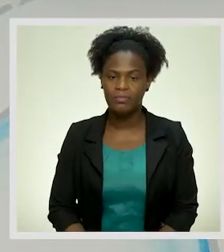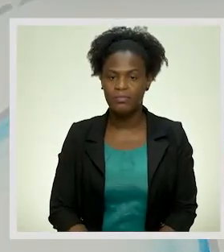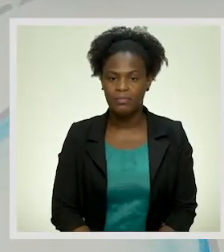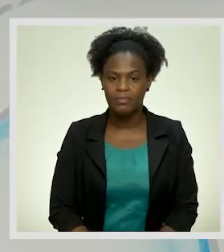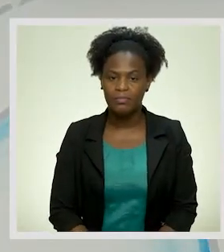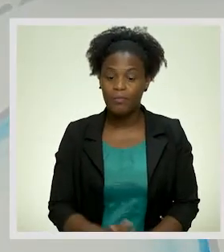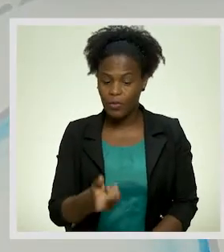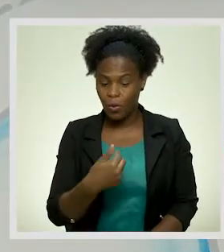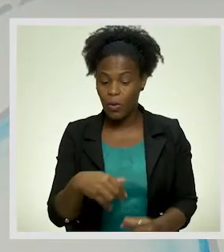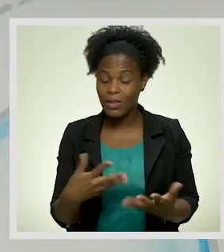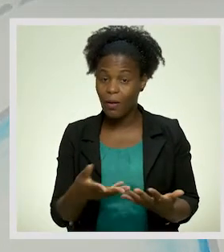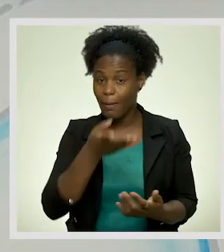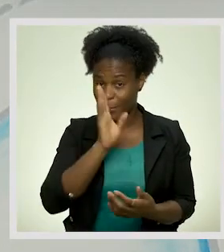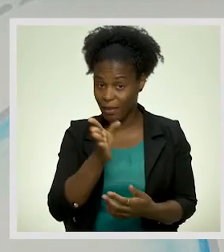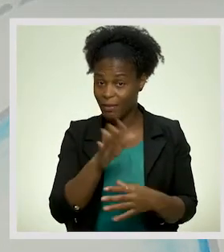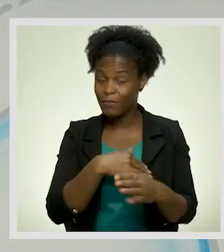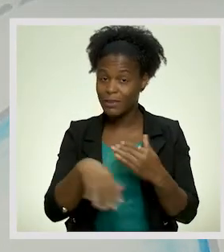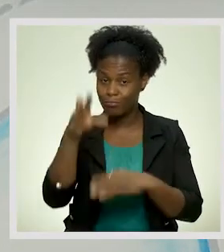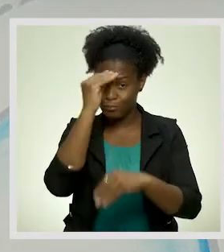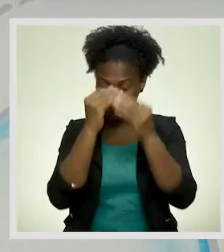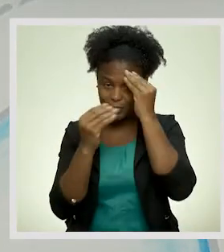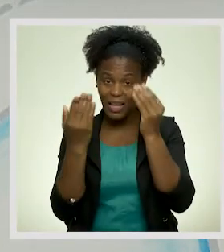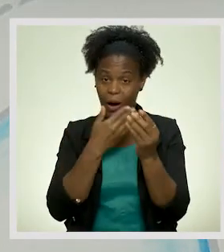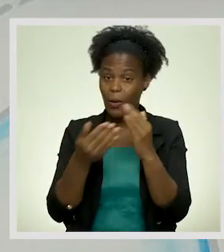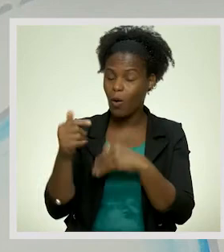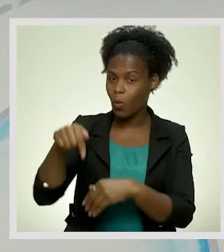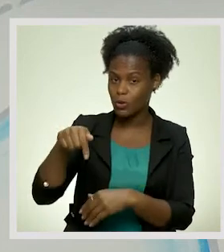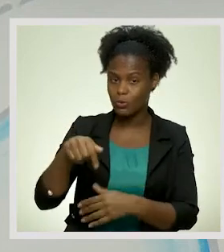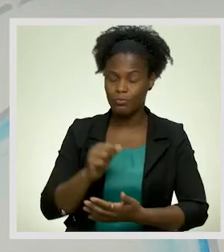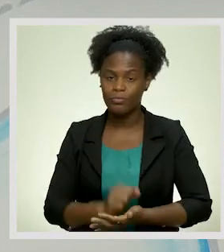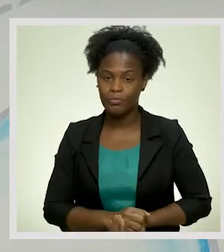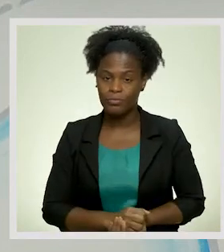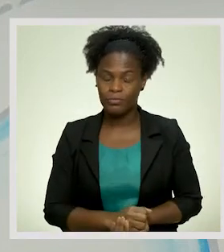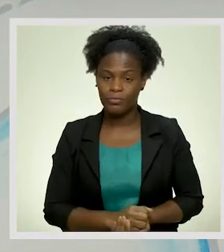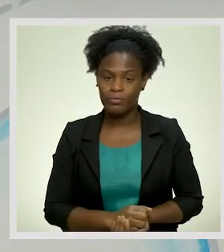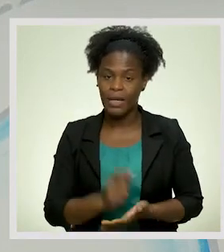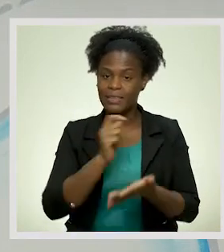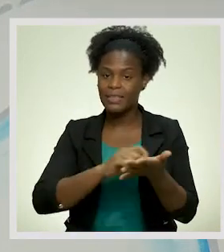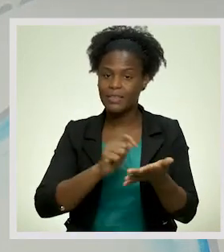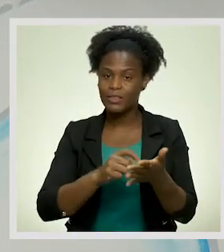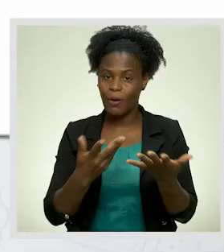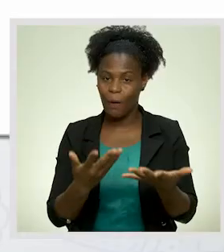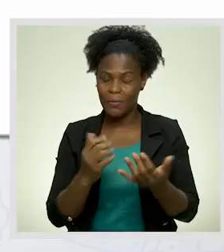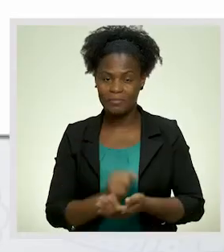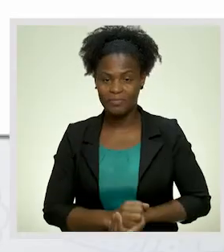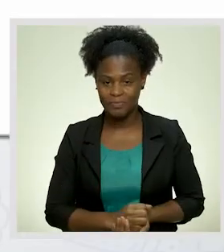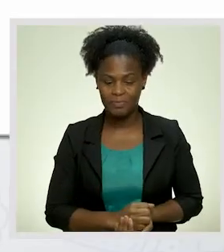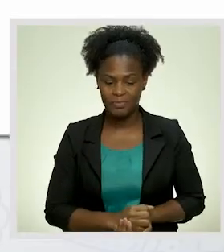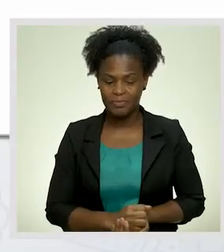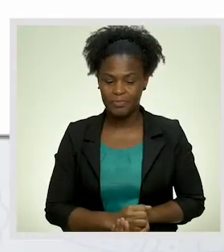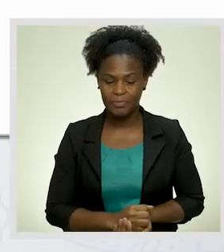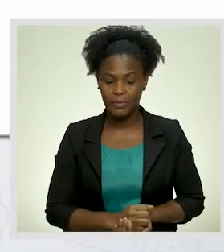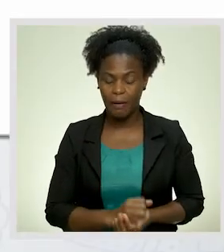Vamos colocar em prática o aprendizado da aula de hoje. Exercícios, minha gente.